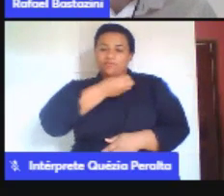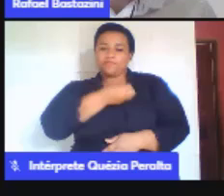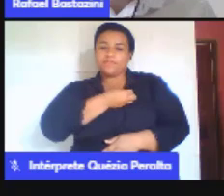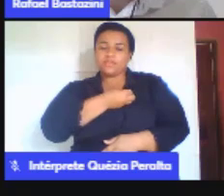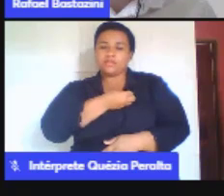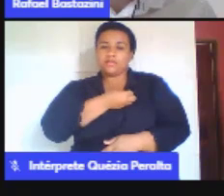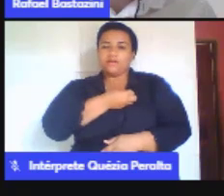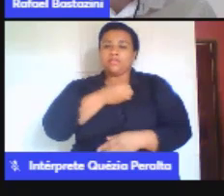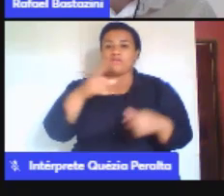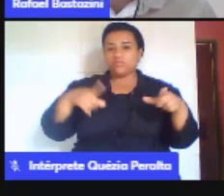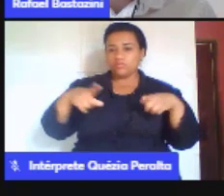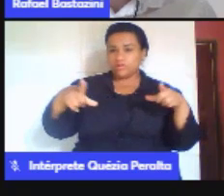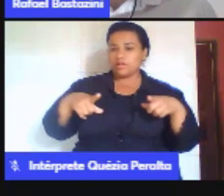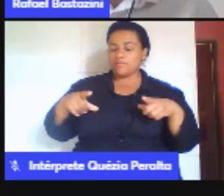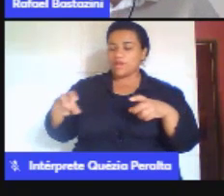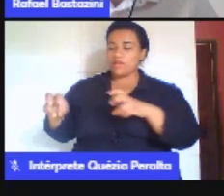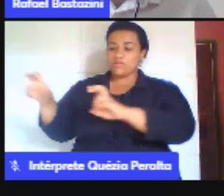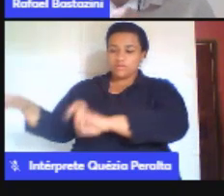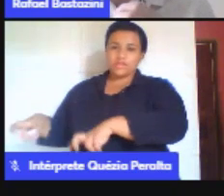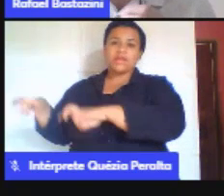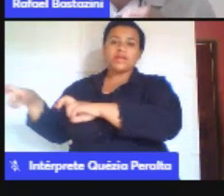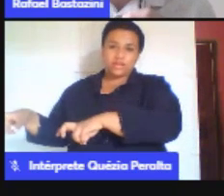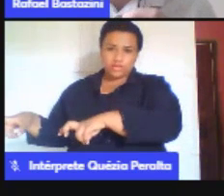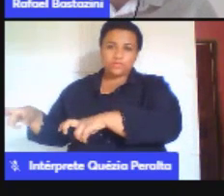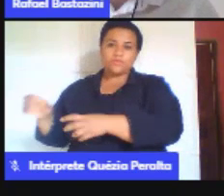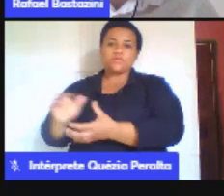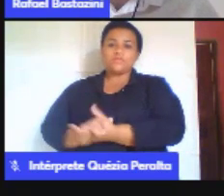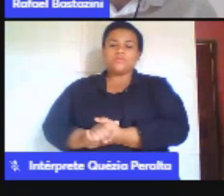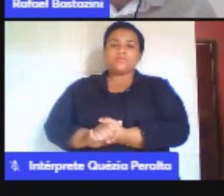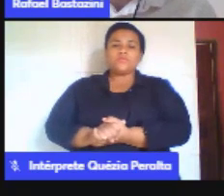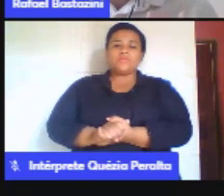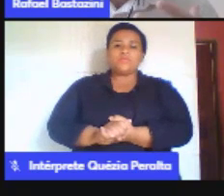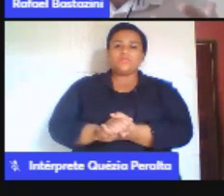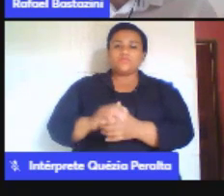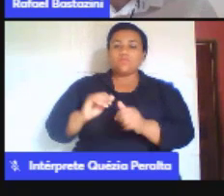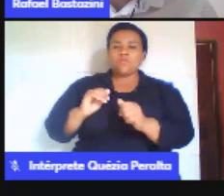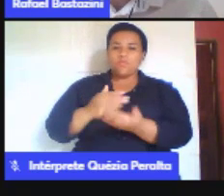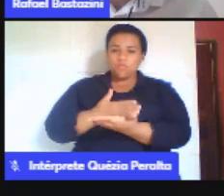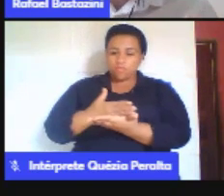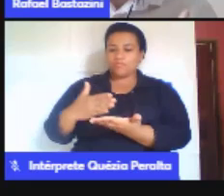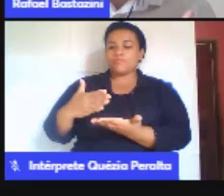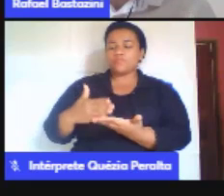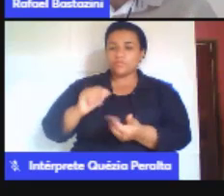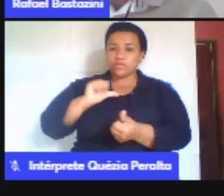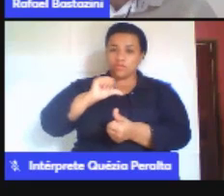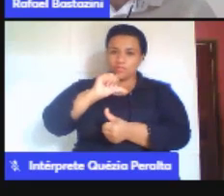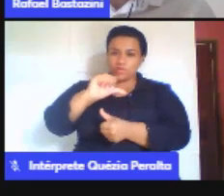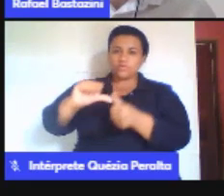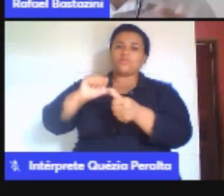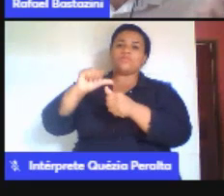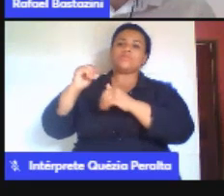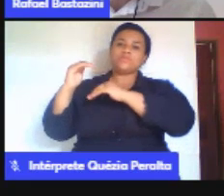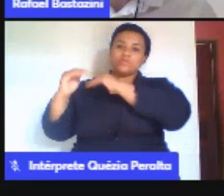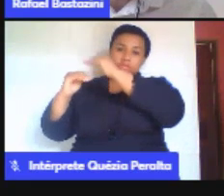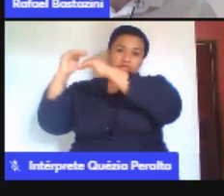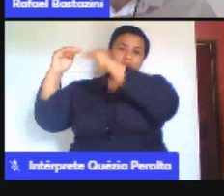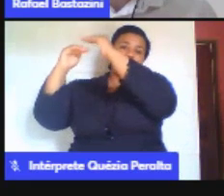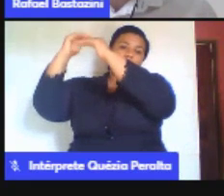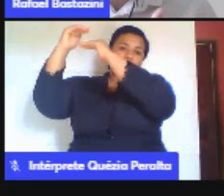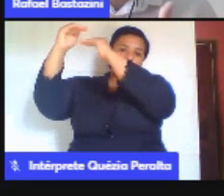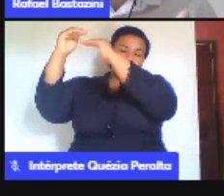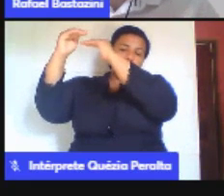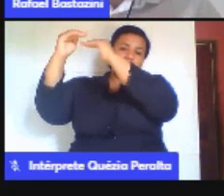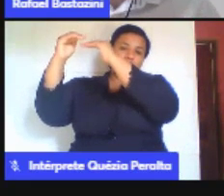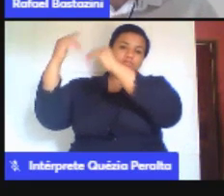agrícolas e pecuárias, a partir do momento que começa a ter esse processo via